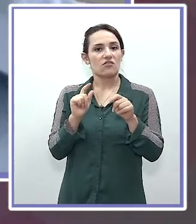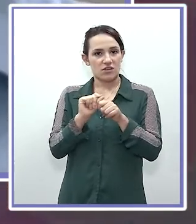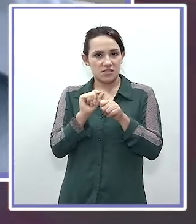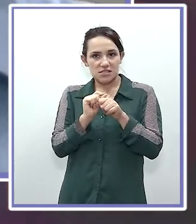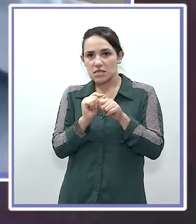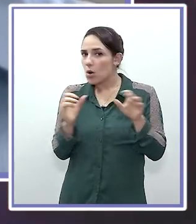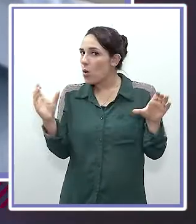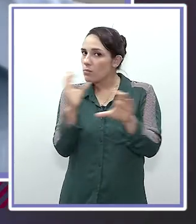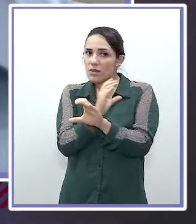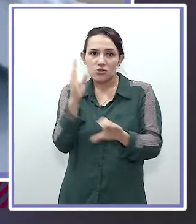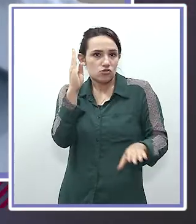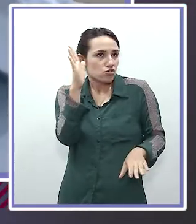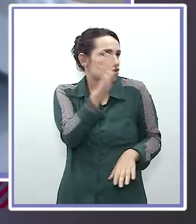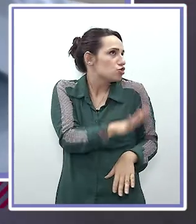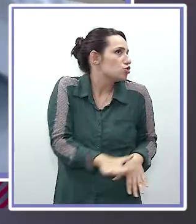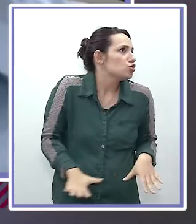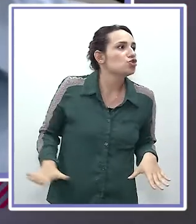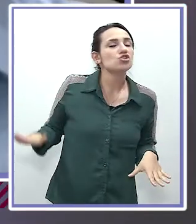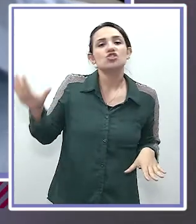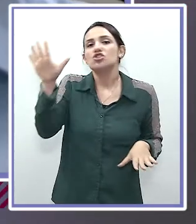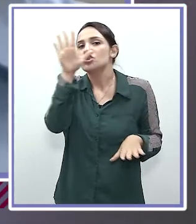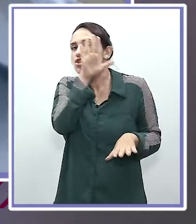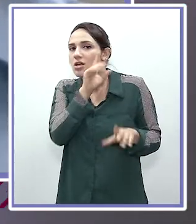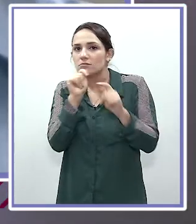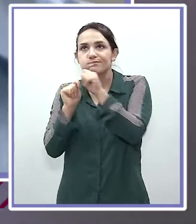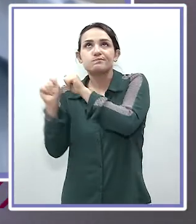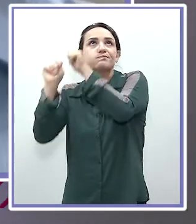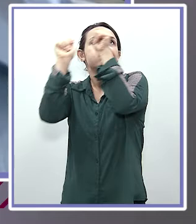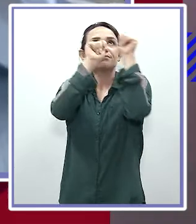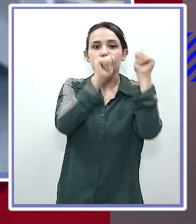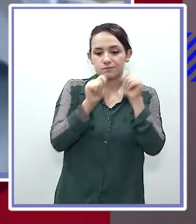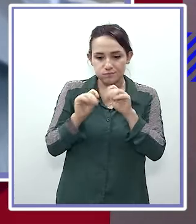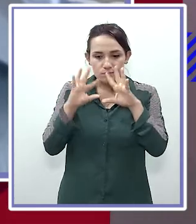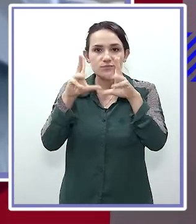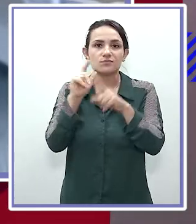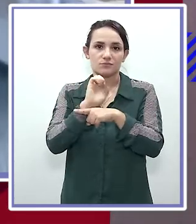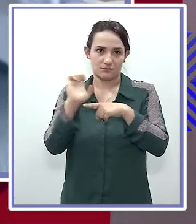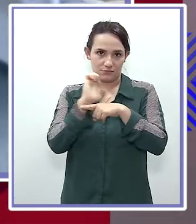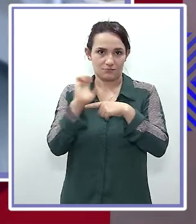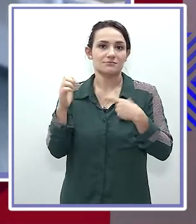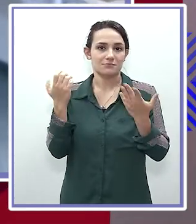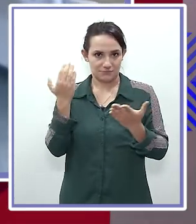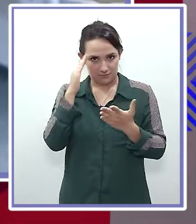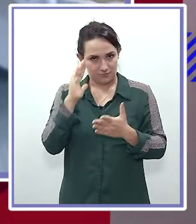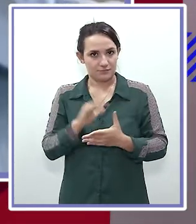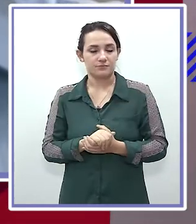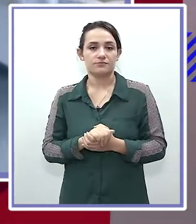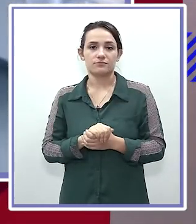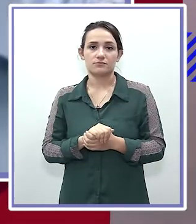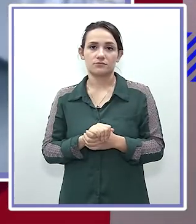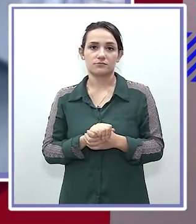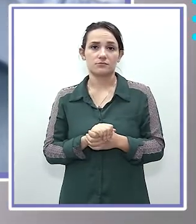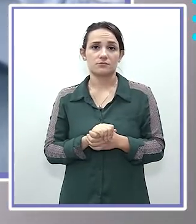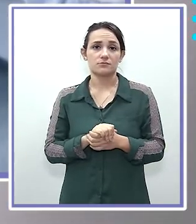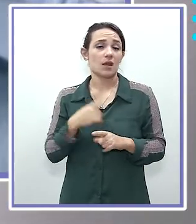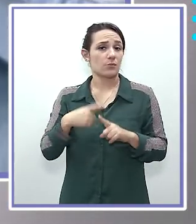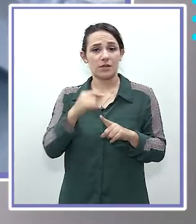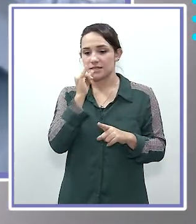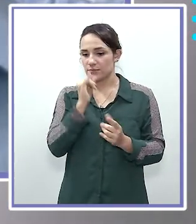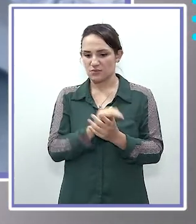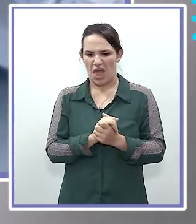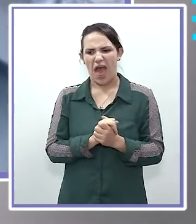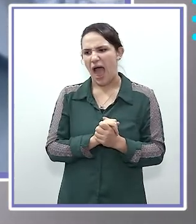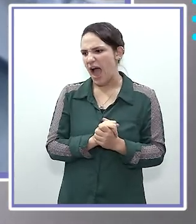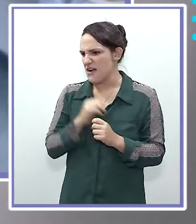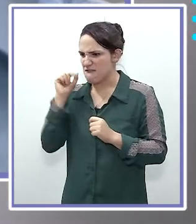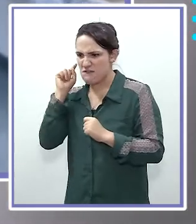país. Eu não acredito que vai ser um problema pontual dos que estão com seca nesse período, porque em outros momentos